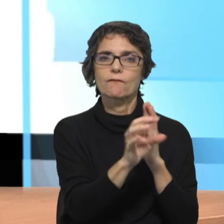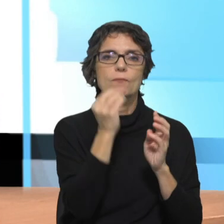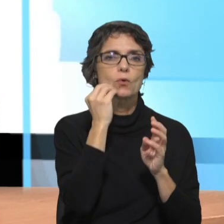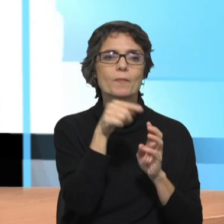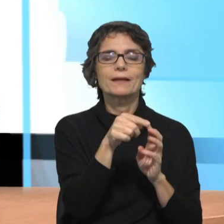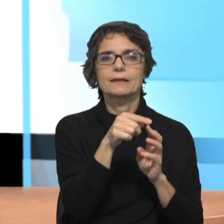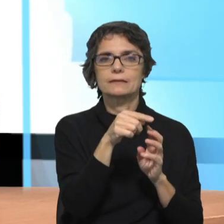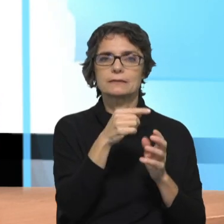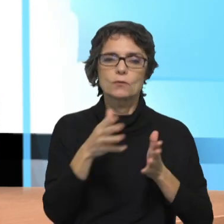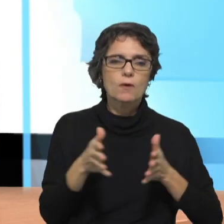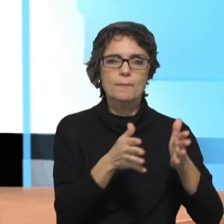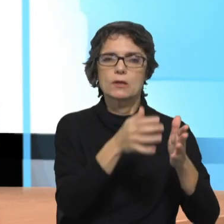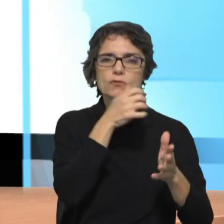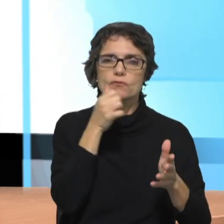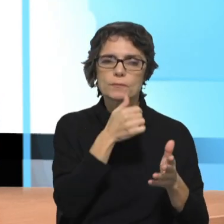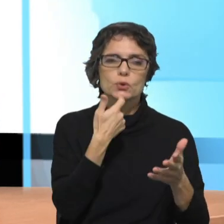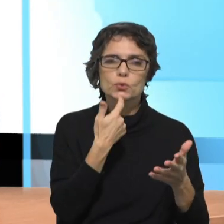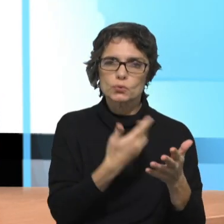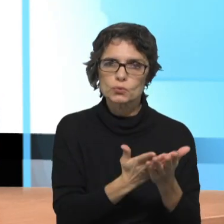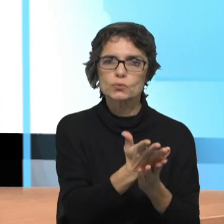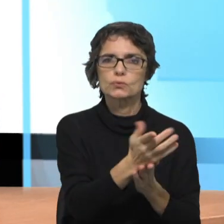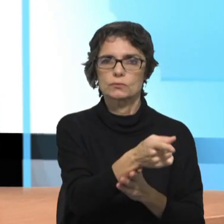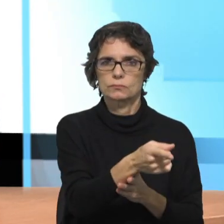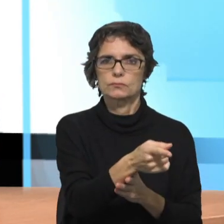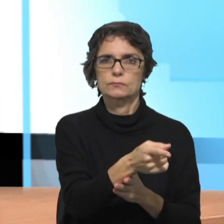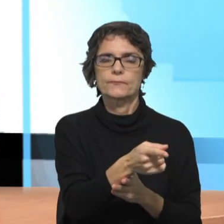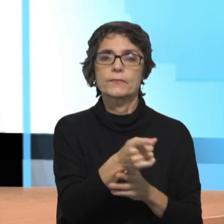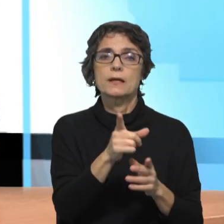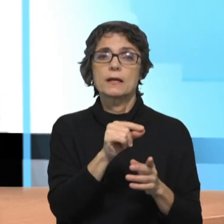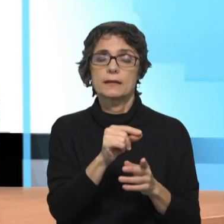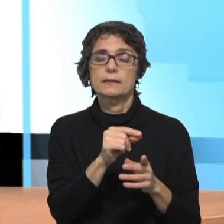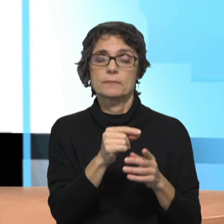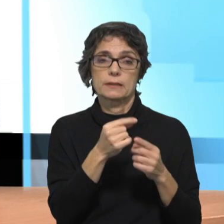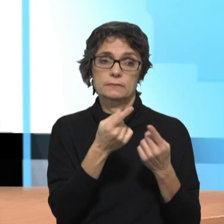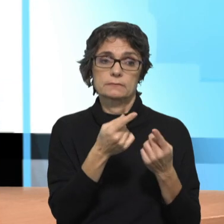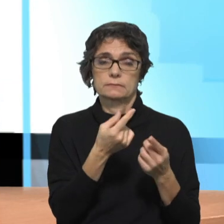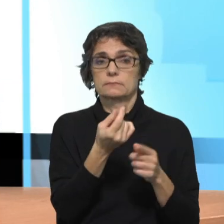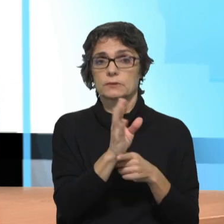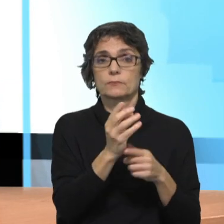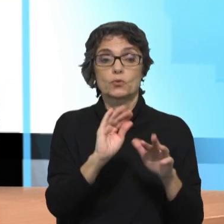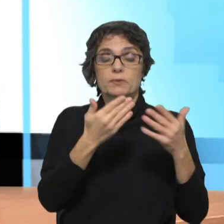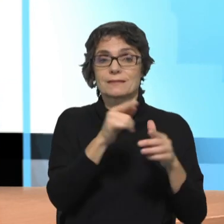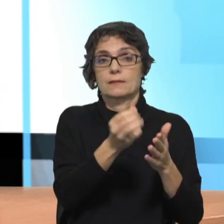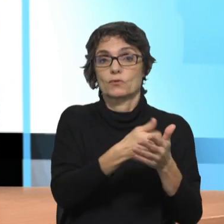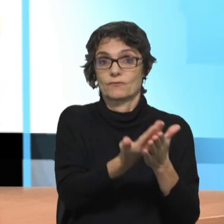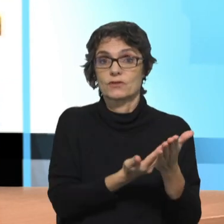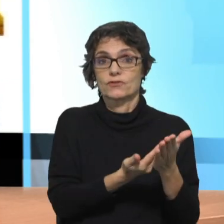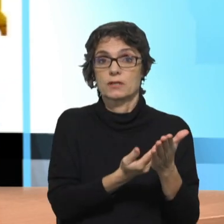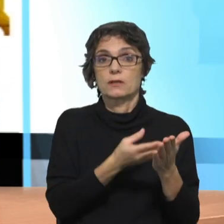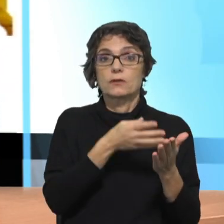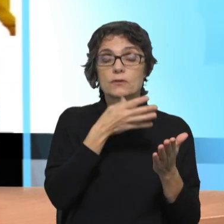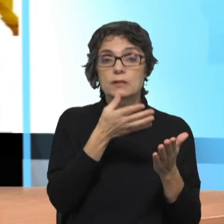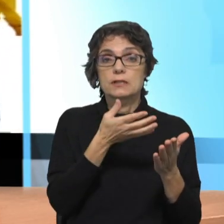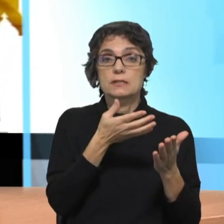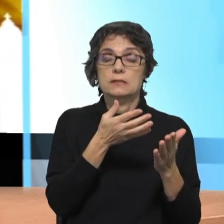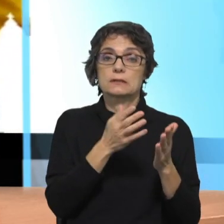inclusão feita também pelo evangelista Marcos, que não é ingênuo, é o princípio do Evangelho de Jesus Cristo, Filho de Deus,